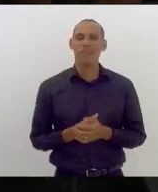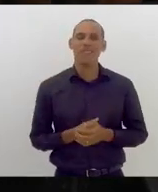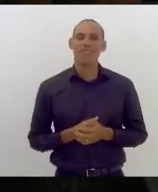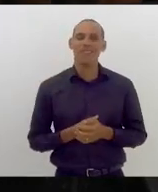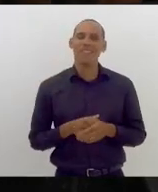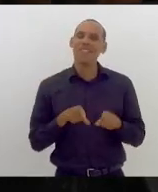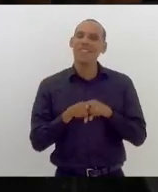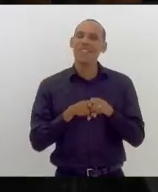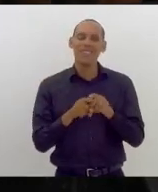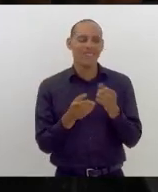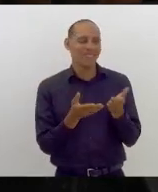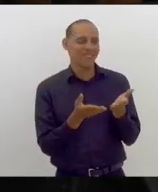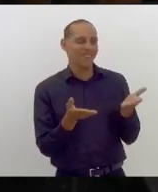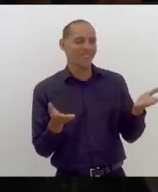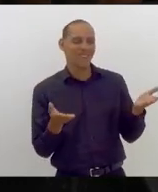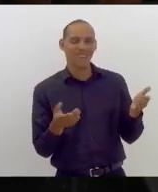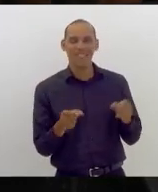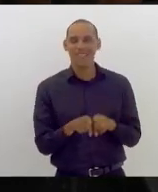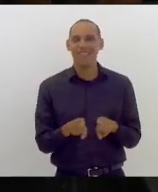meus irmãos que estão aqui,